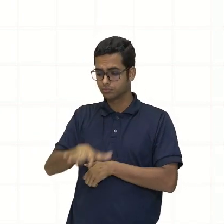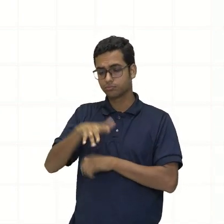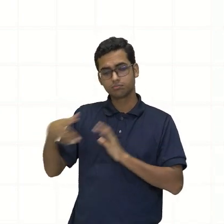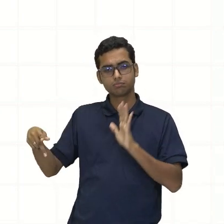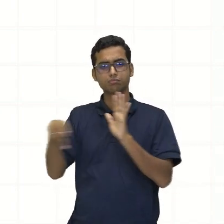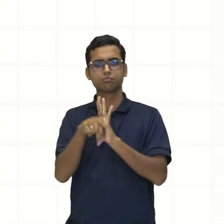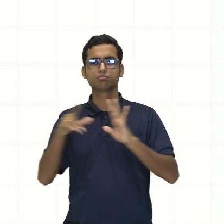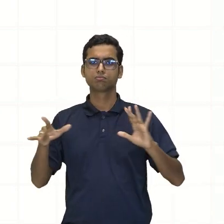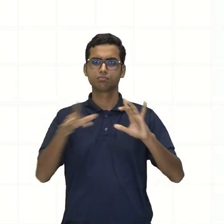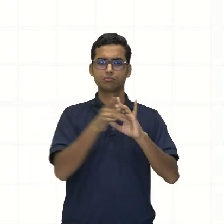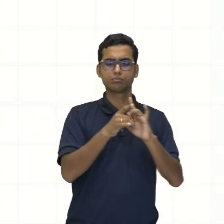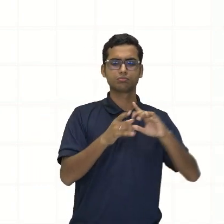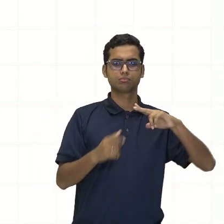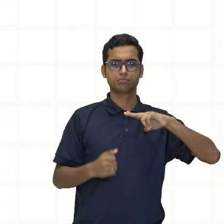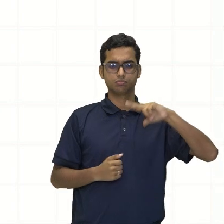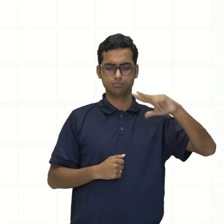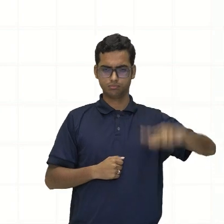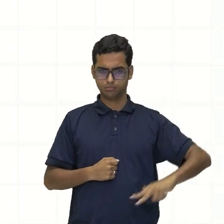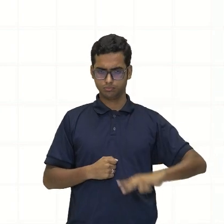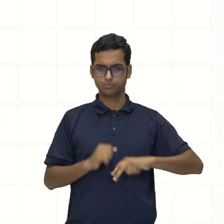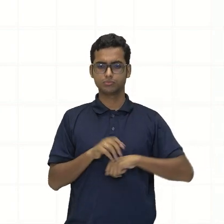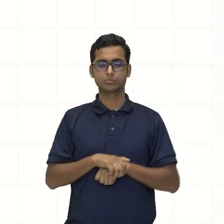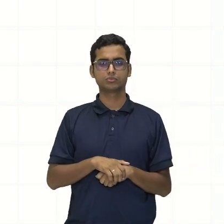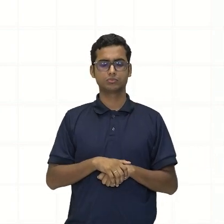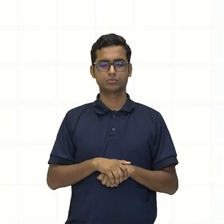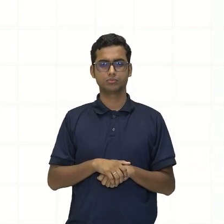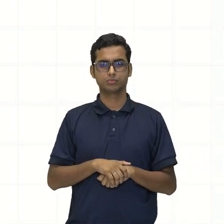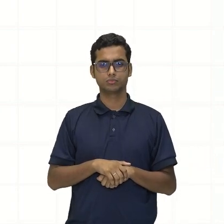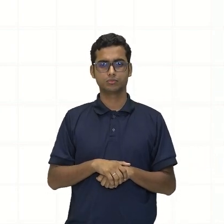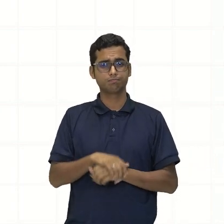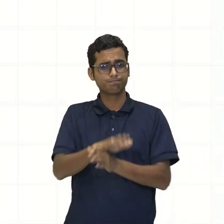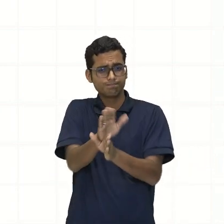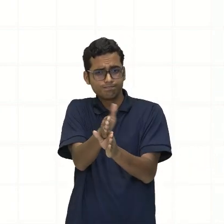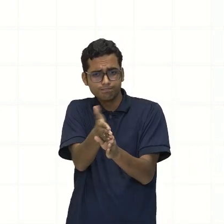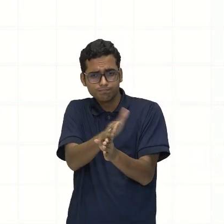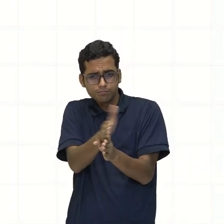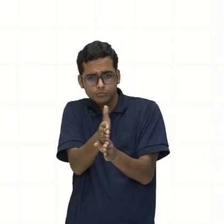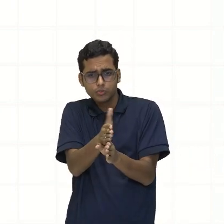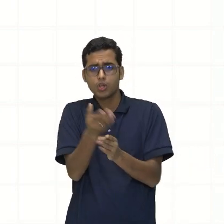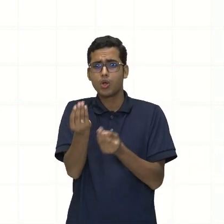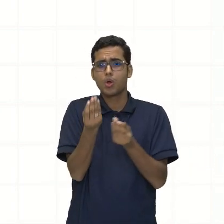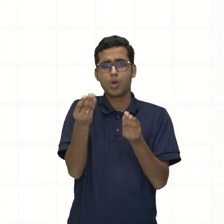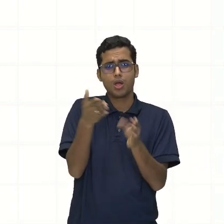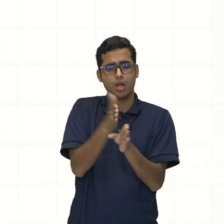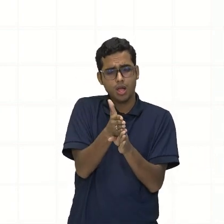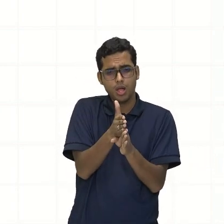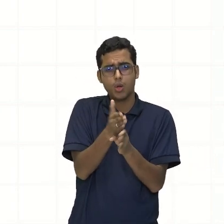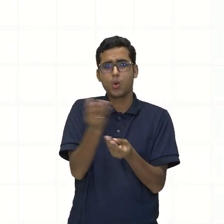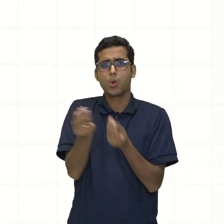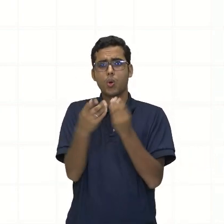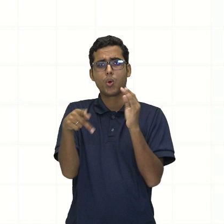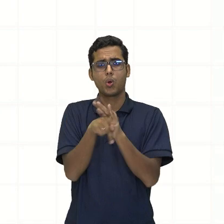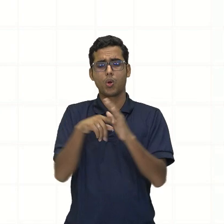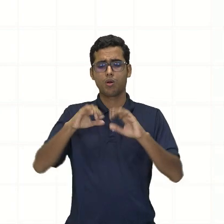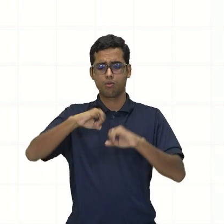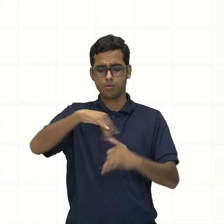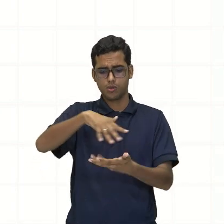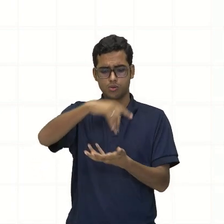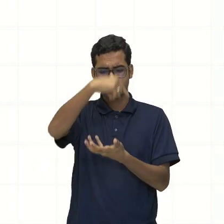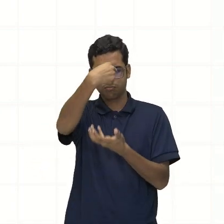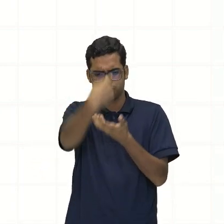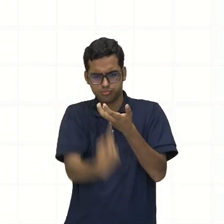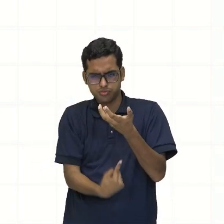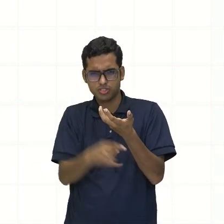pertenceria a Portugal. E as fronteiras elas não seriam definidas mais por um meridiano, por uma linha